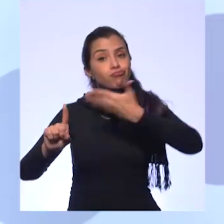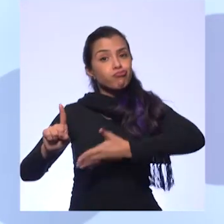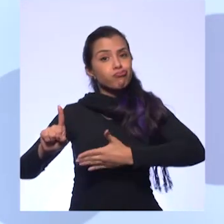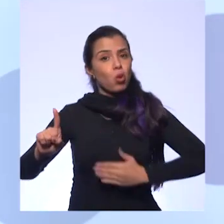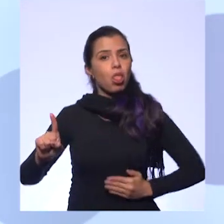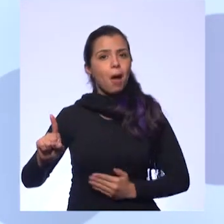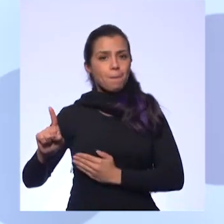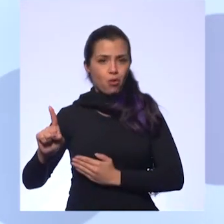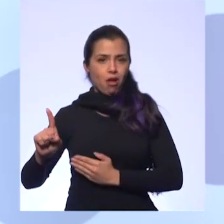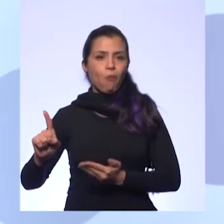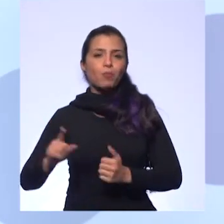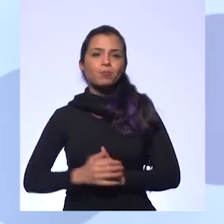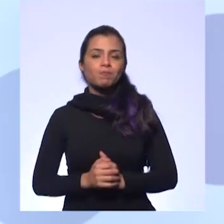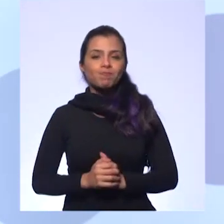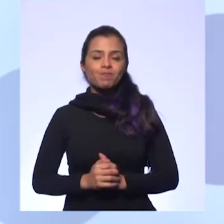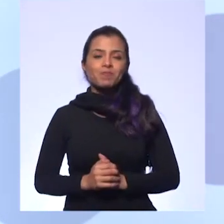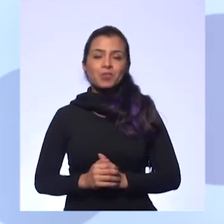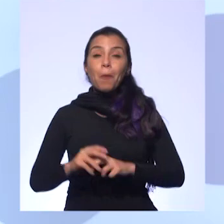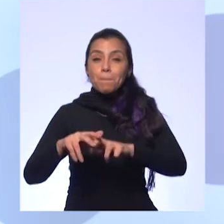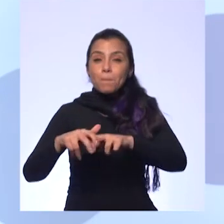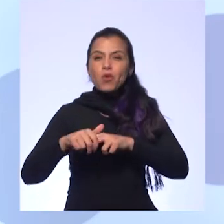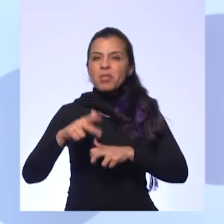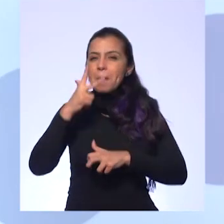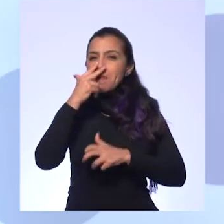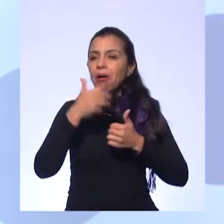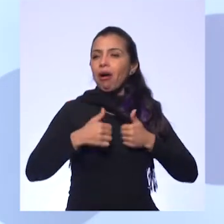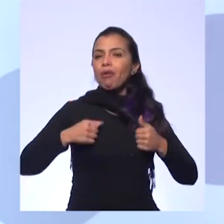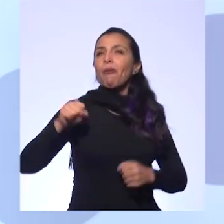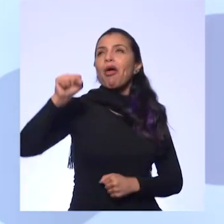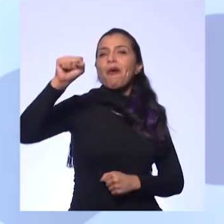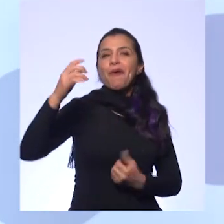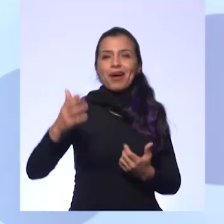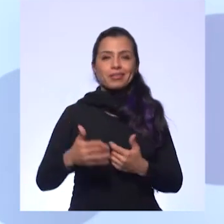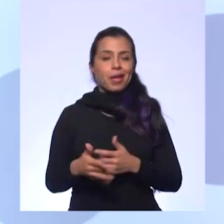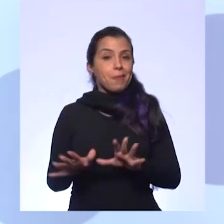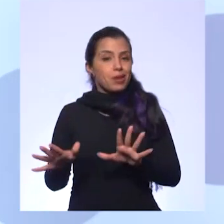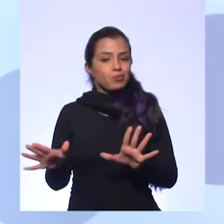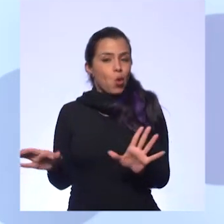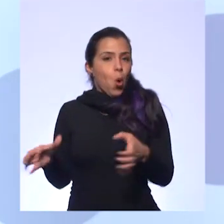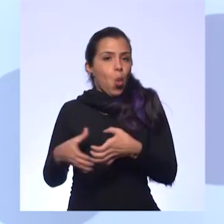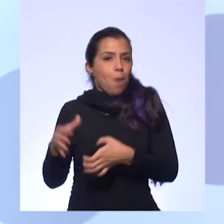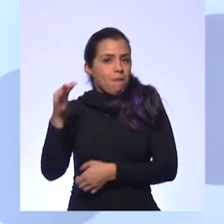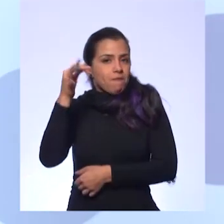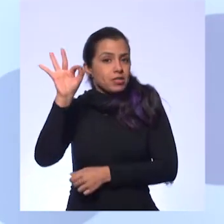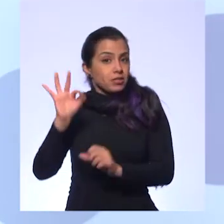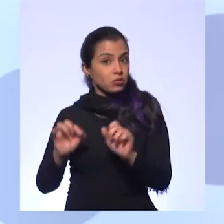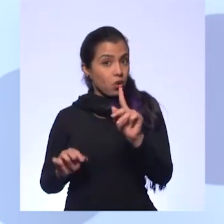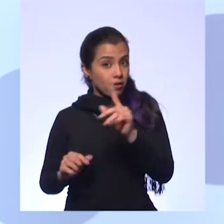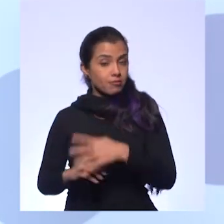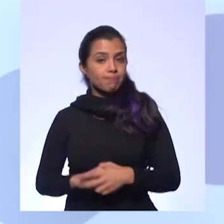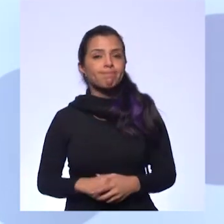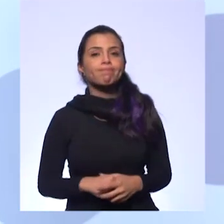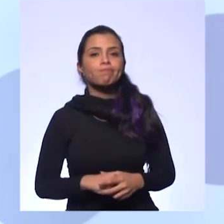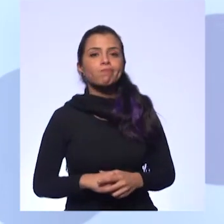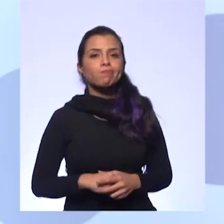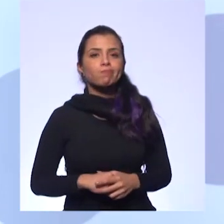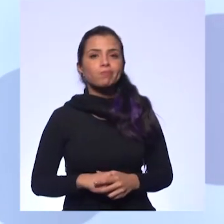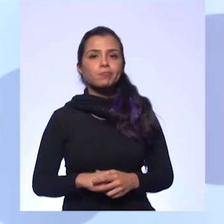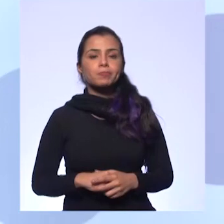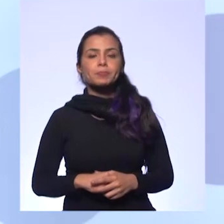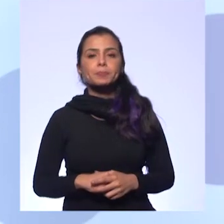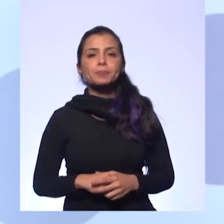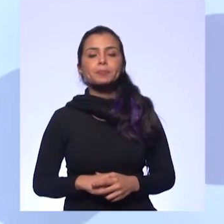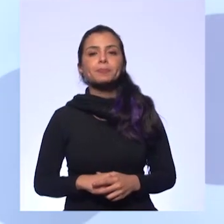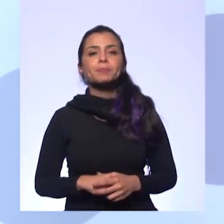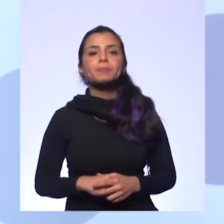Então, começa a se criar aí essa figura do herói Napoleão para os franceses. Certo? Vamos continuar para a